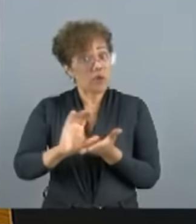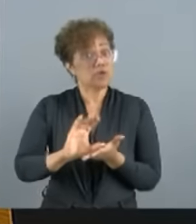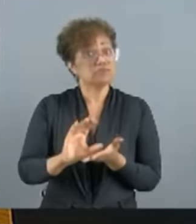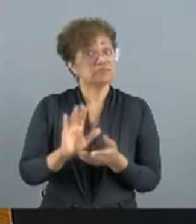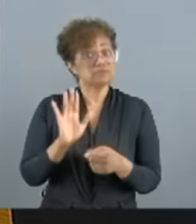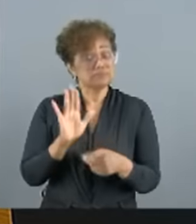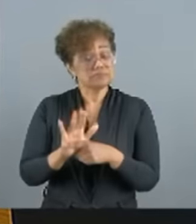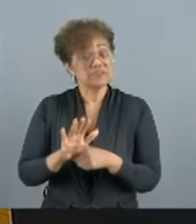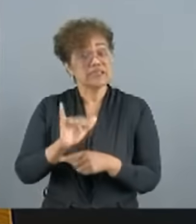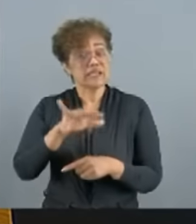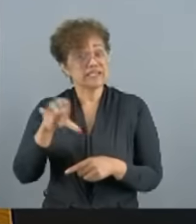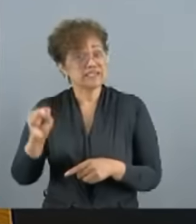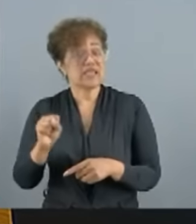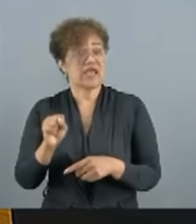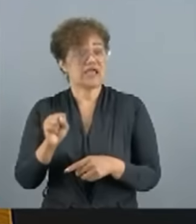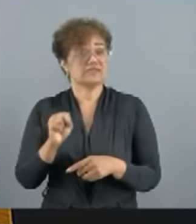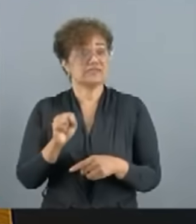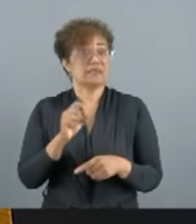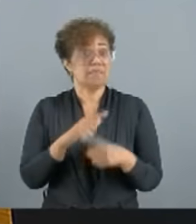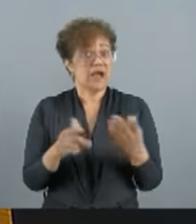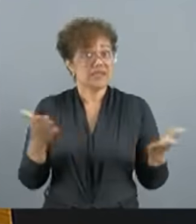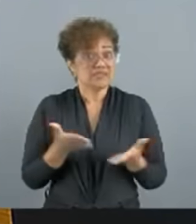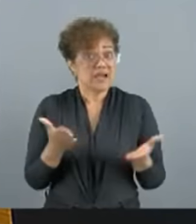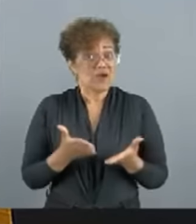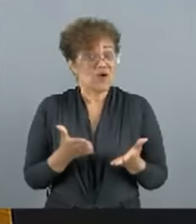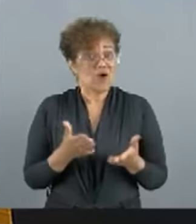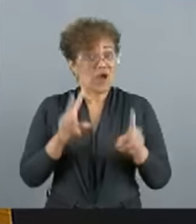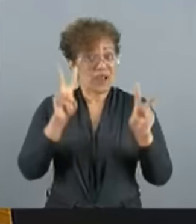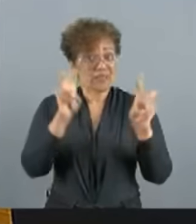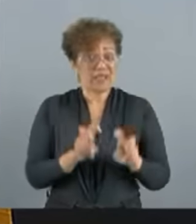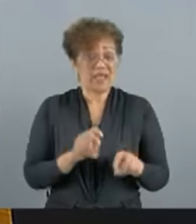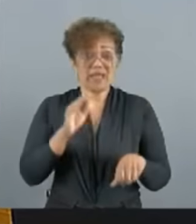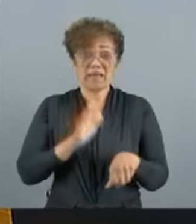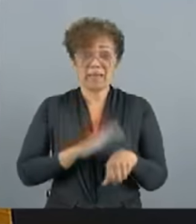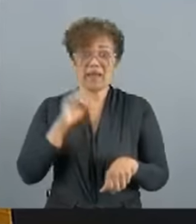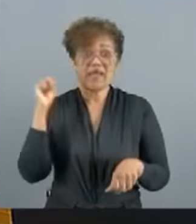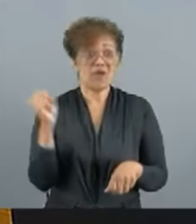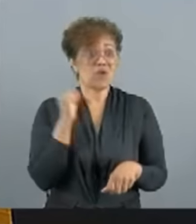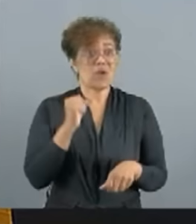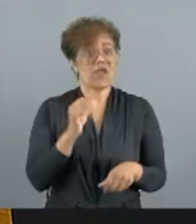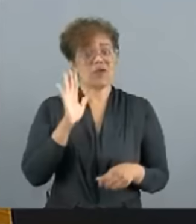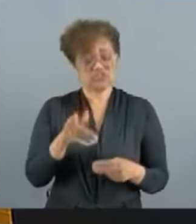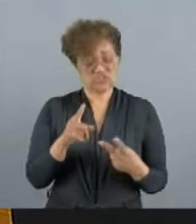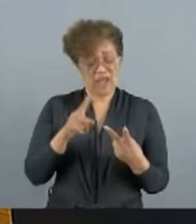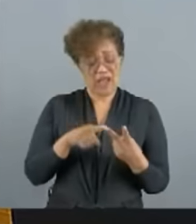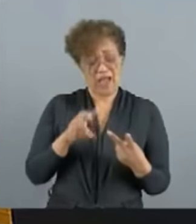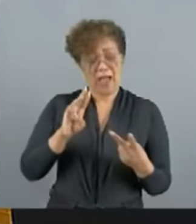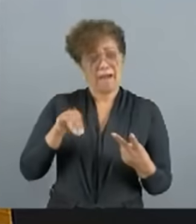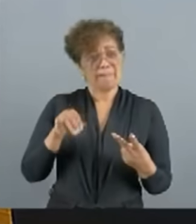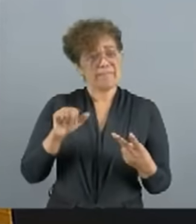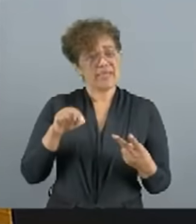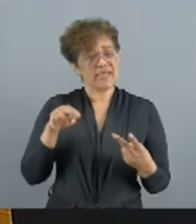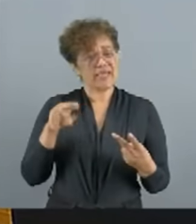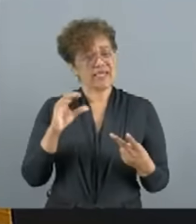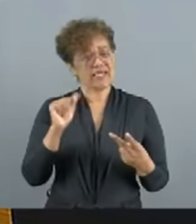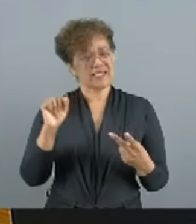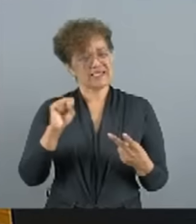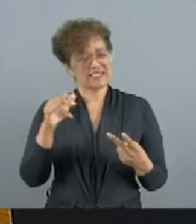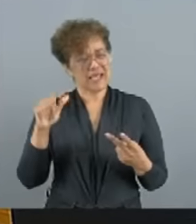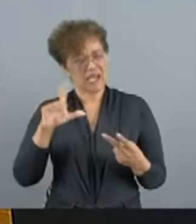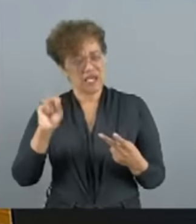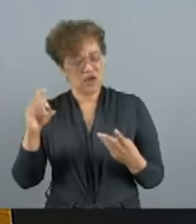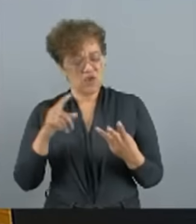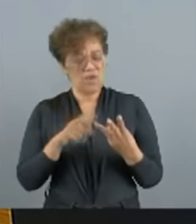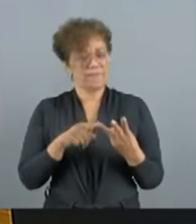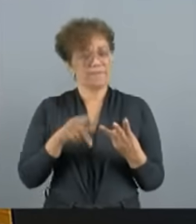Então esse caso é o mais cruel. A gente já viu mensalão, petrolão, né, como